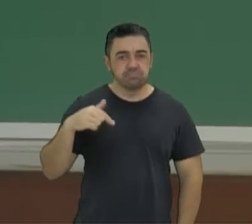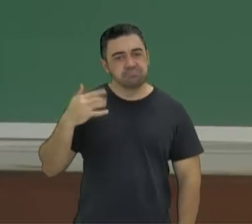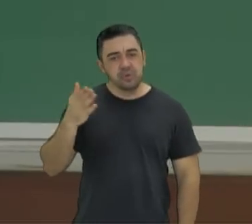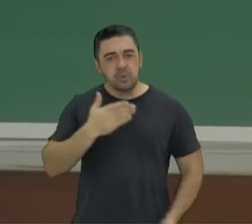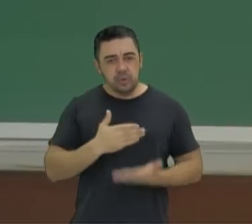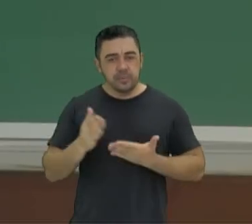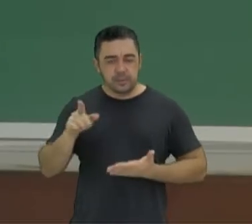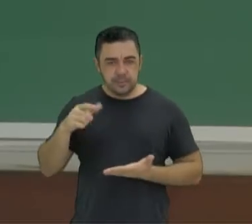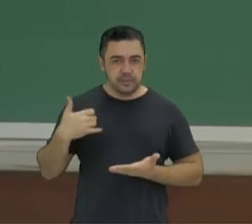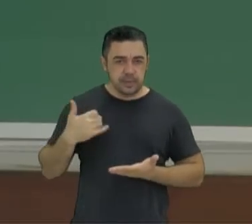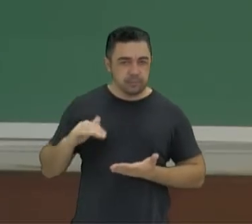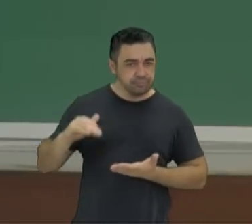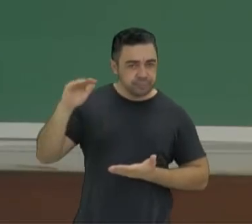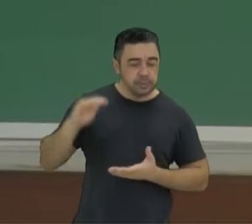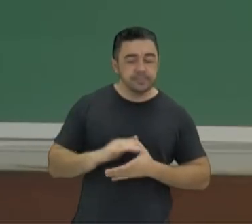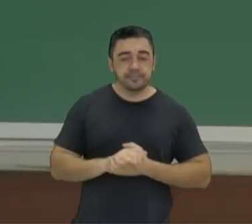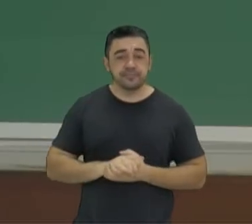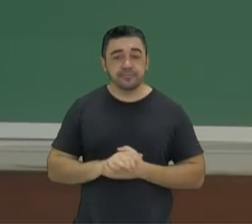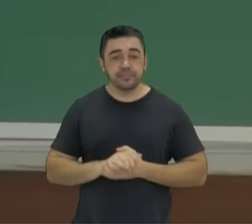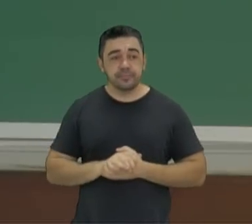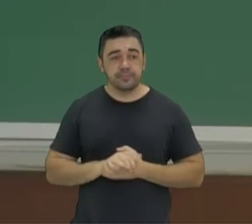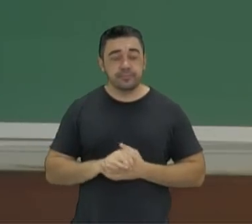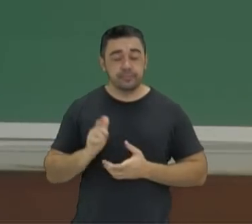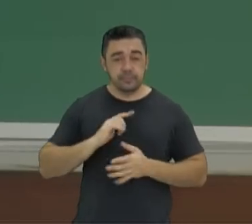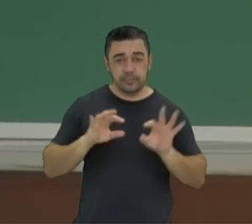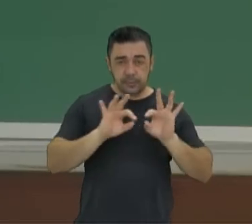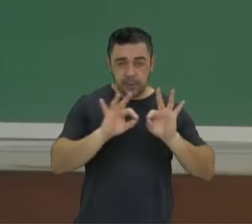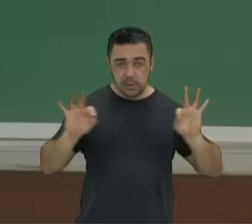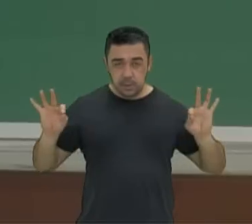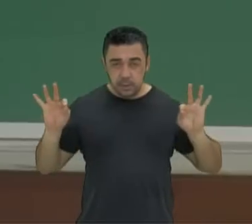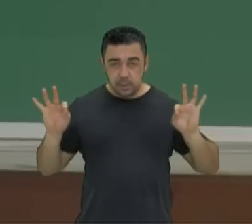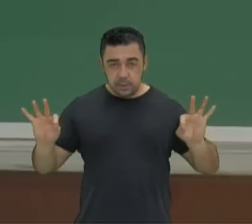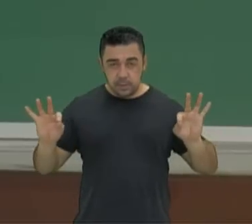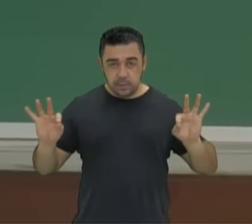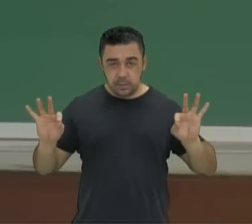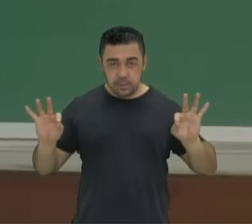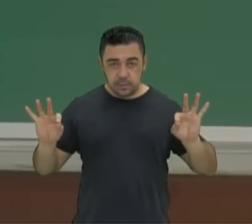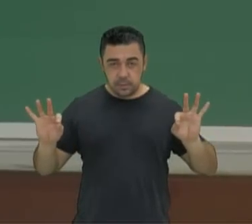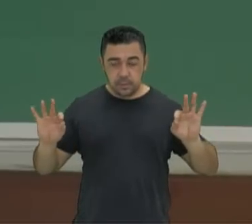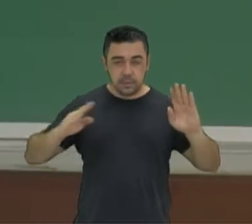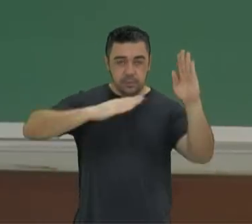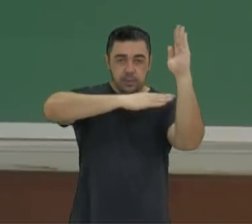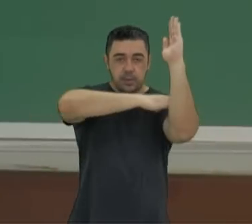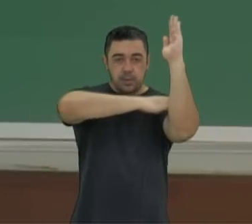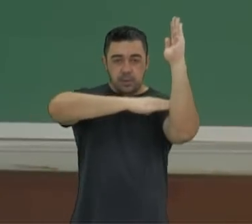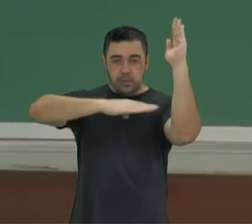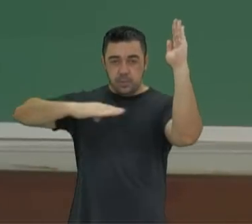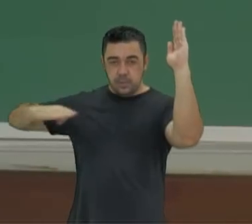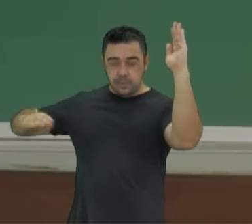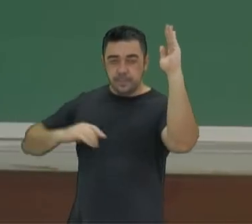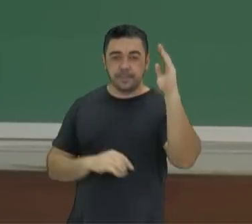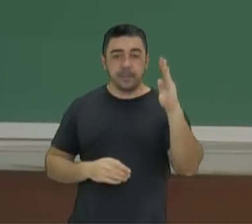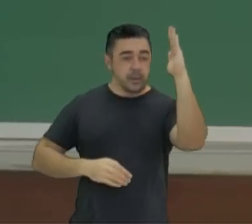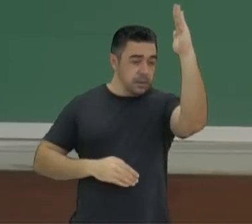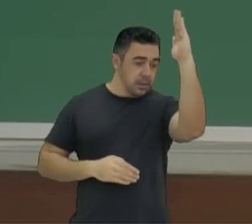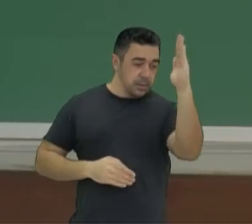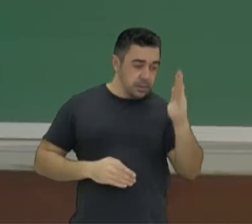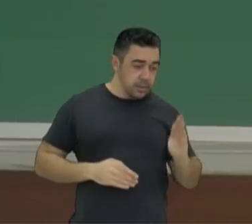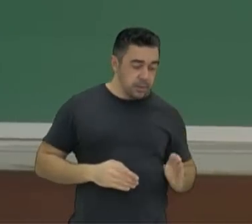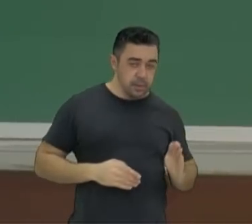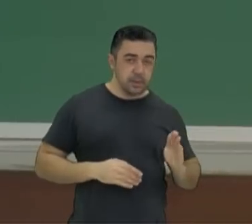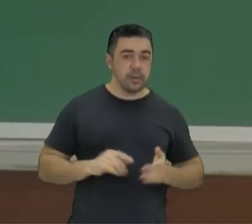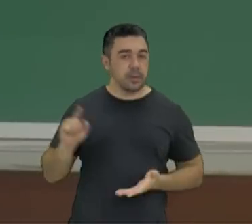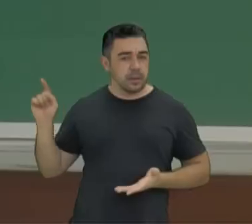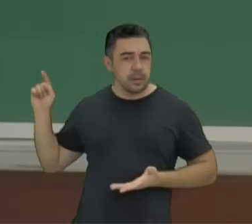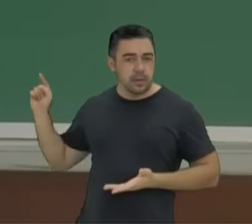vocês ficarem maiores. Então aqui eu tenho eixo horizontal, é o deitadinho, e o eixo vertical